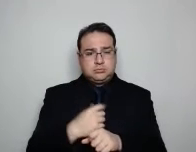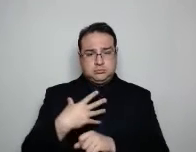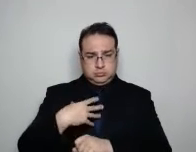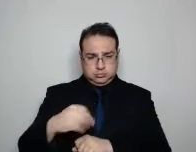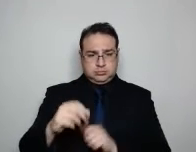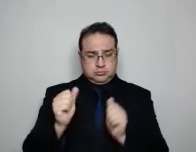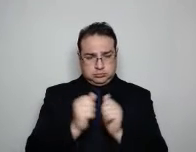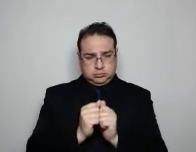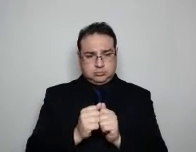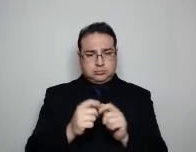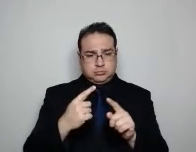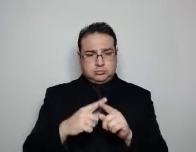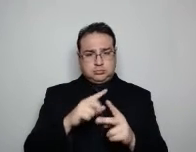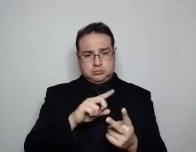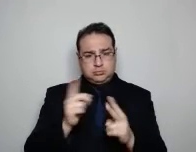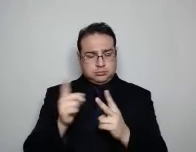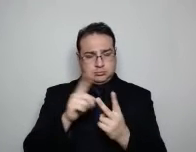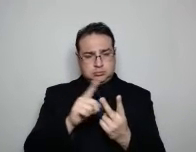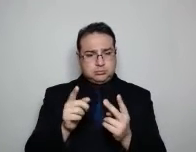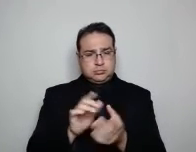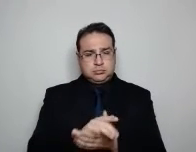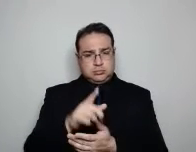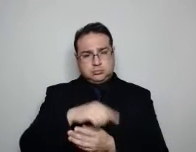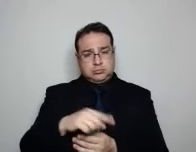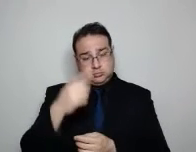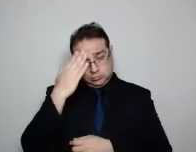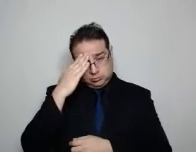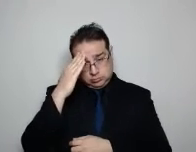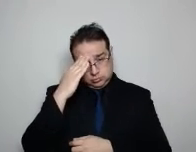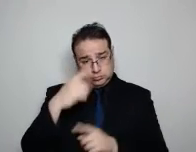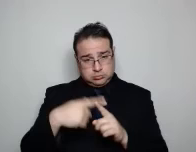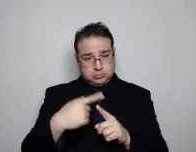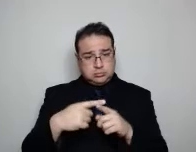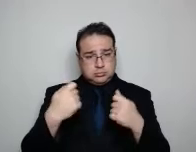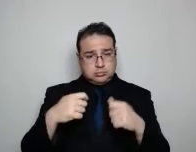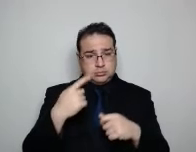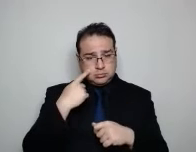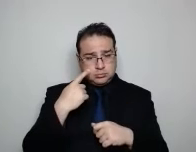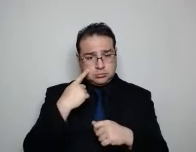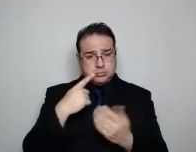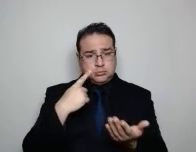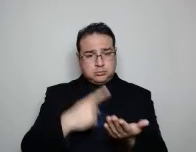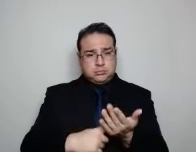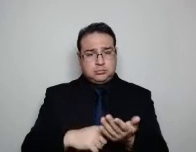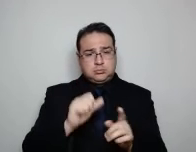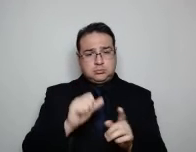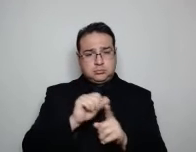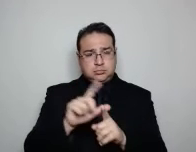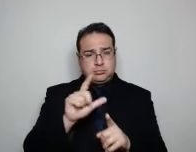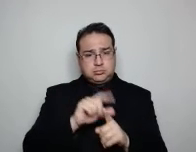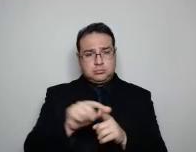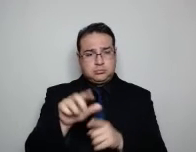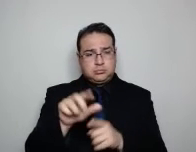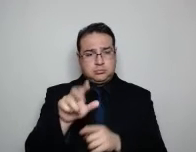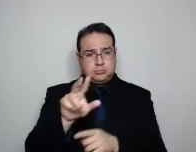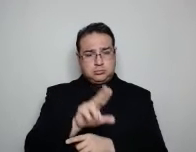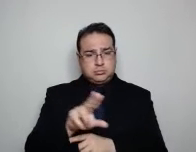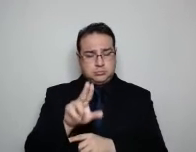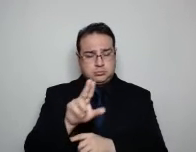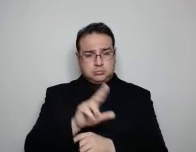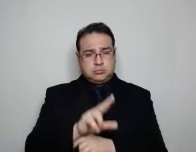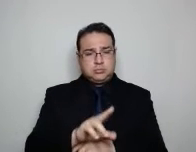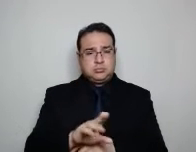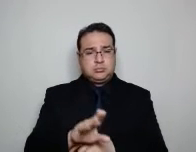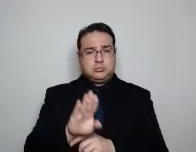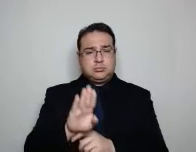os dois, nós sustentamos também que há necessidade de ser fixado um aluguel pelo uso desse bem exclusivamente